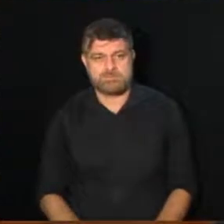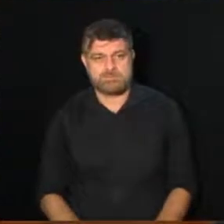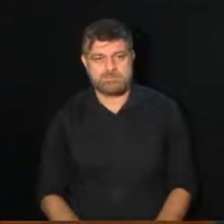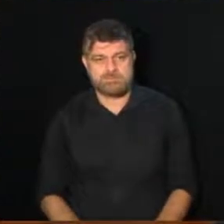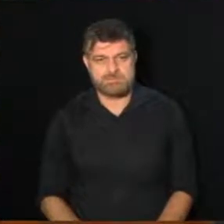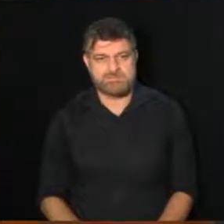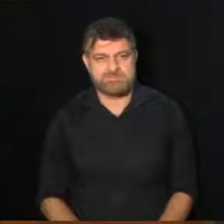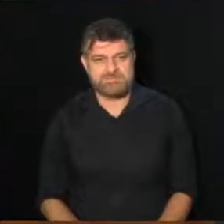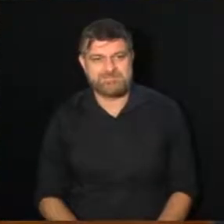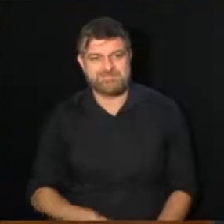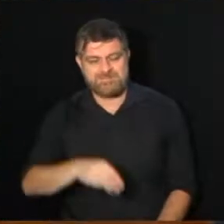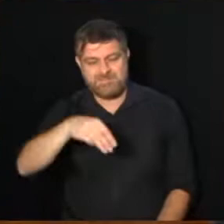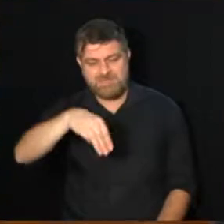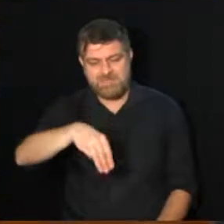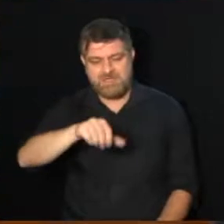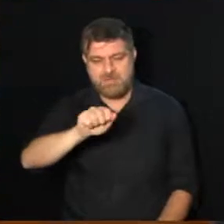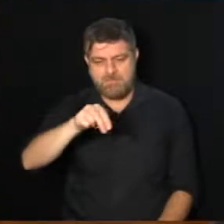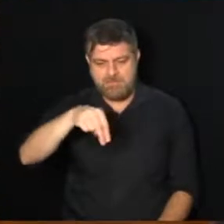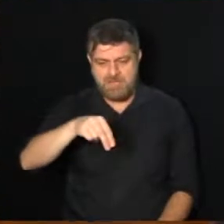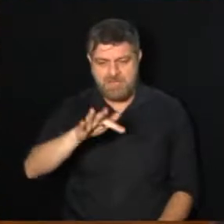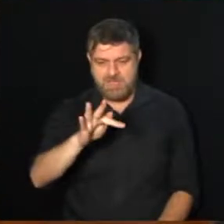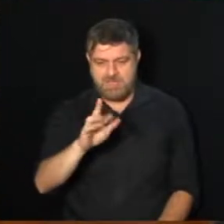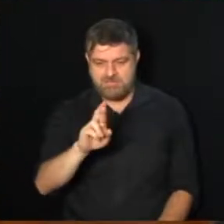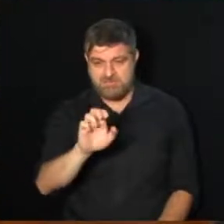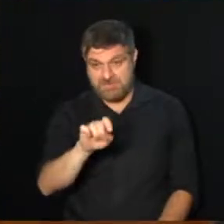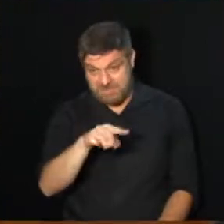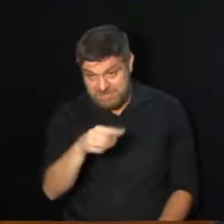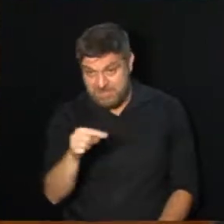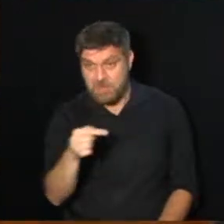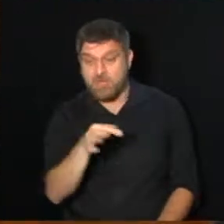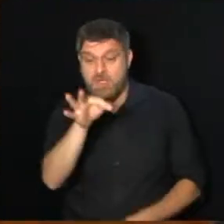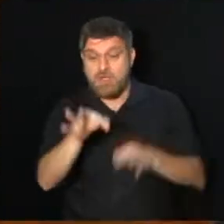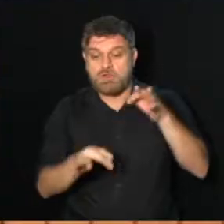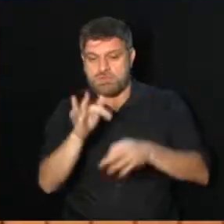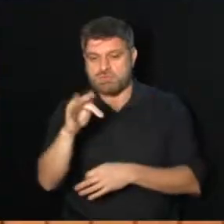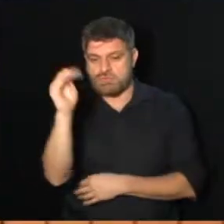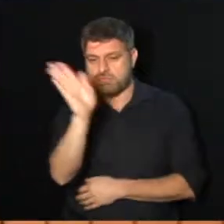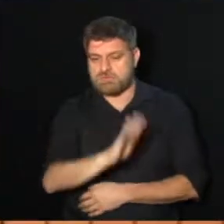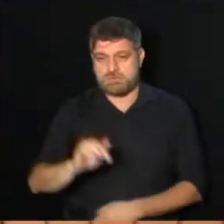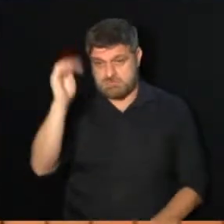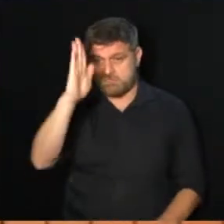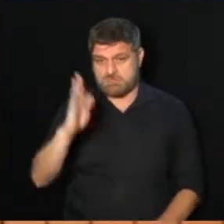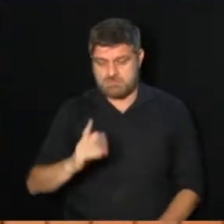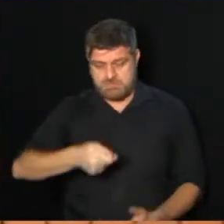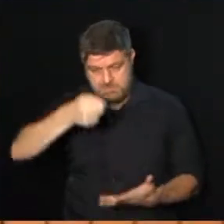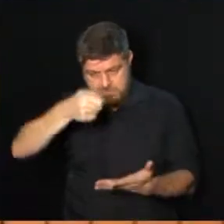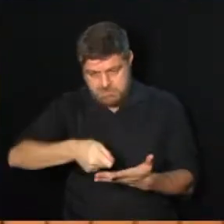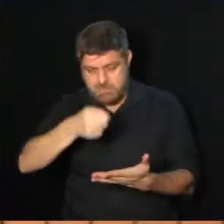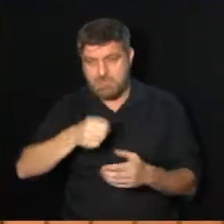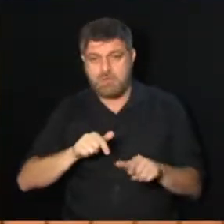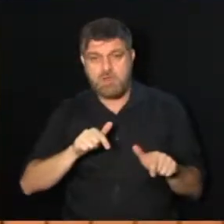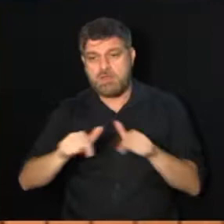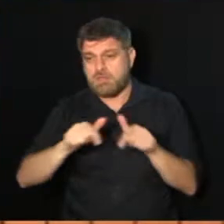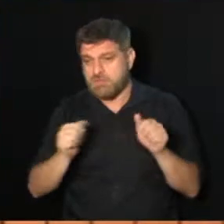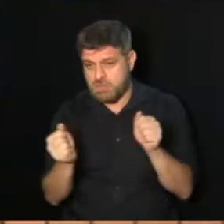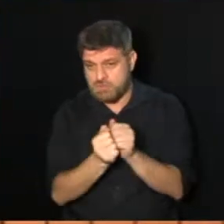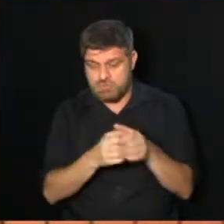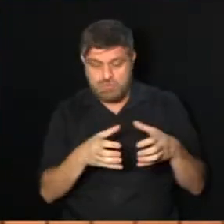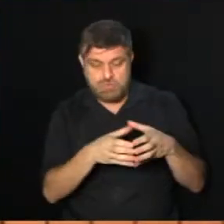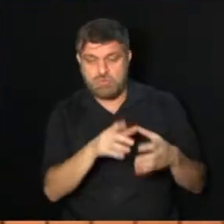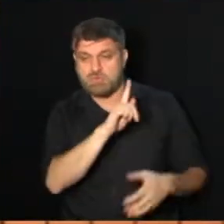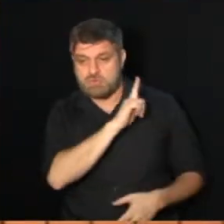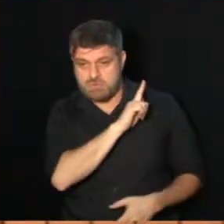irmão Fernão, que é juiz federal, também atua com a gente no grupo gestor da